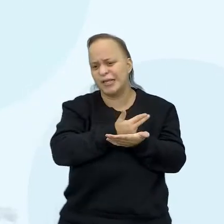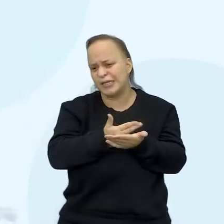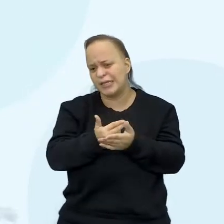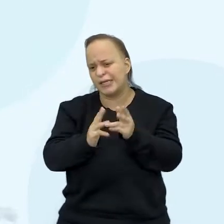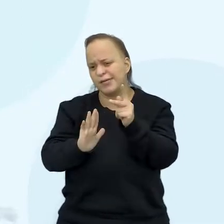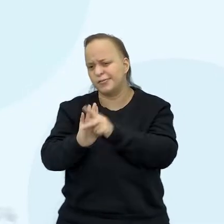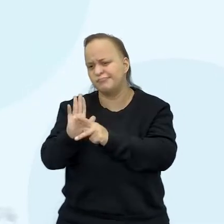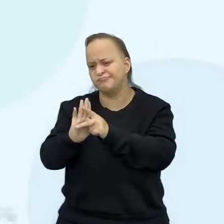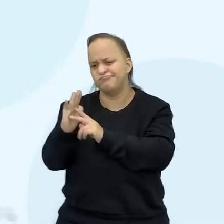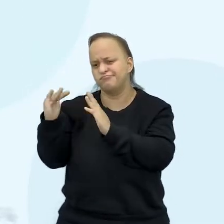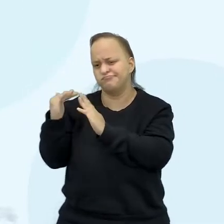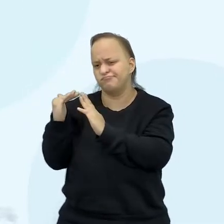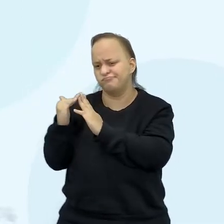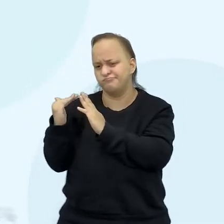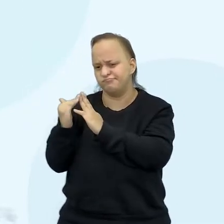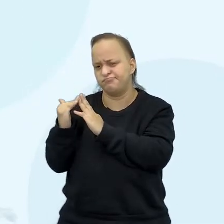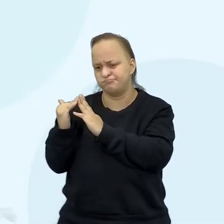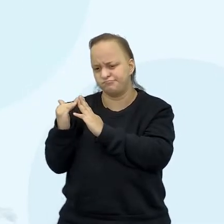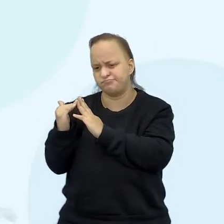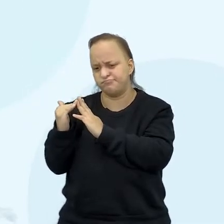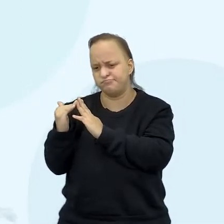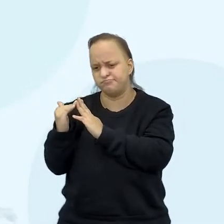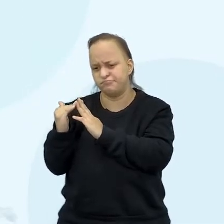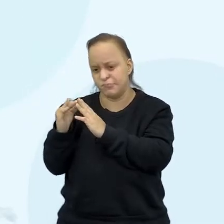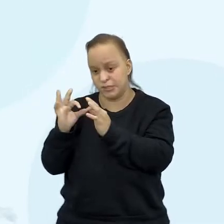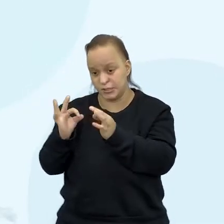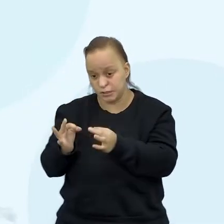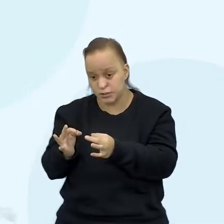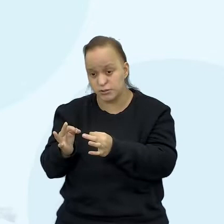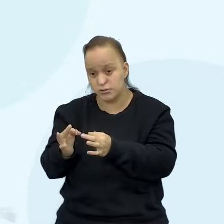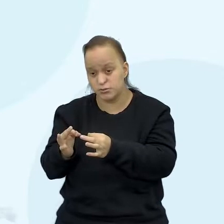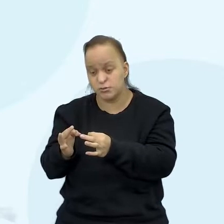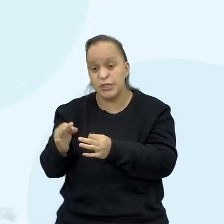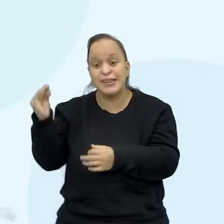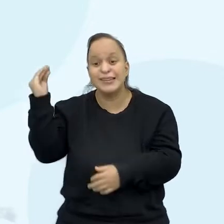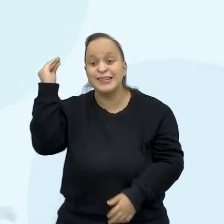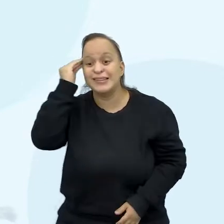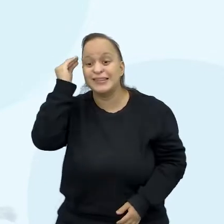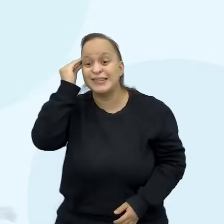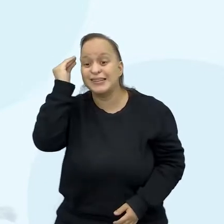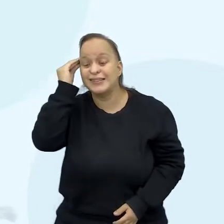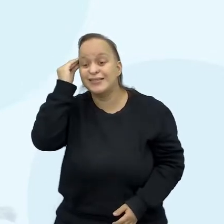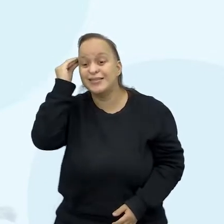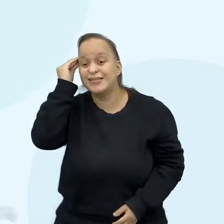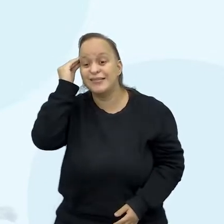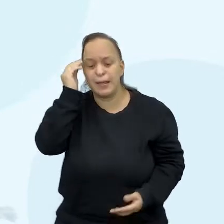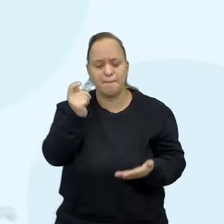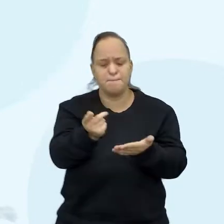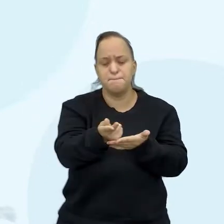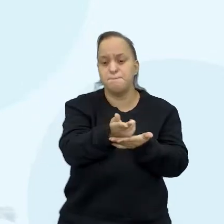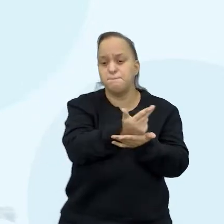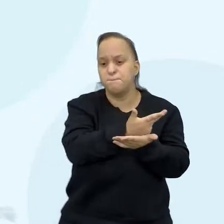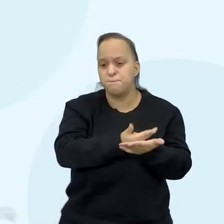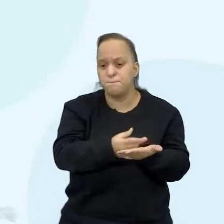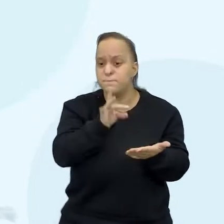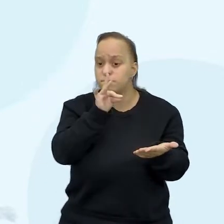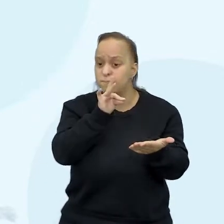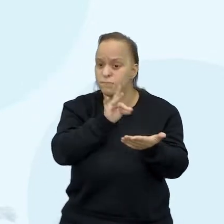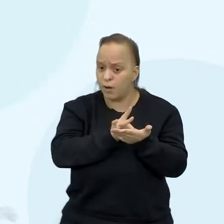projeto é uma casa, então é agora na hora de tentar concretizar este projeto,